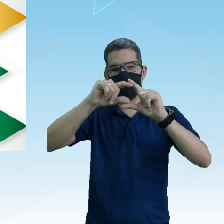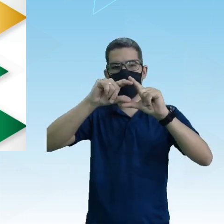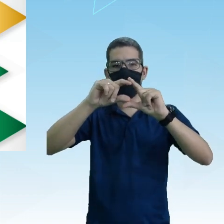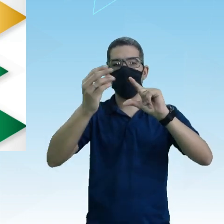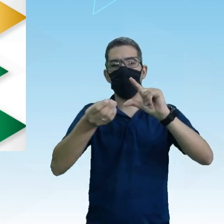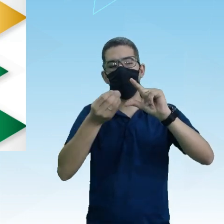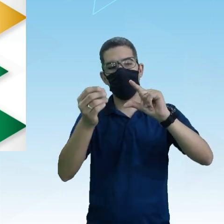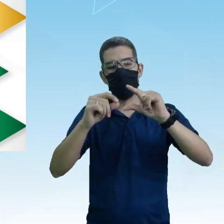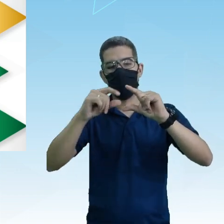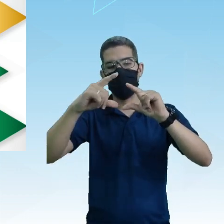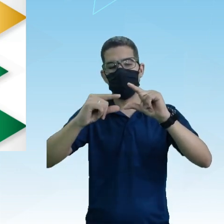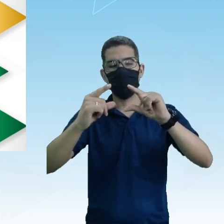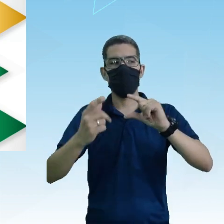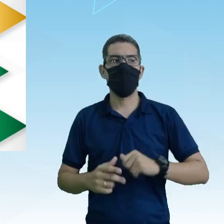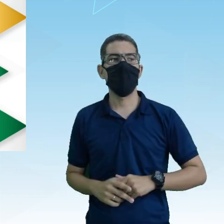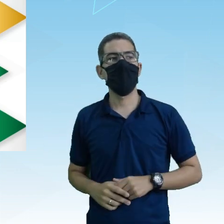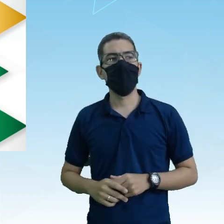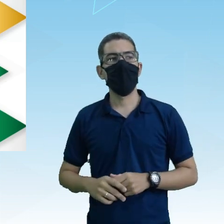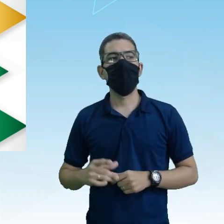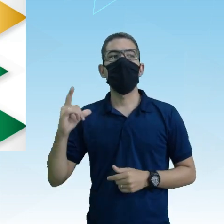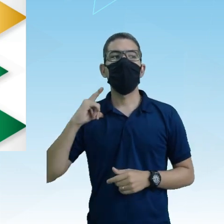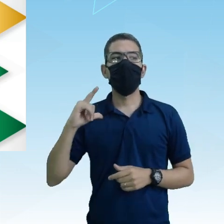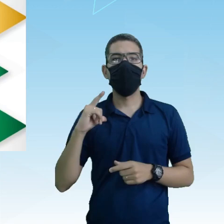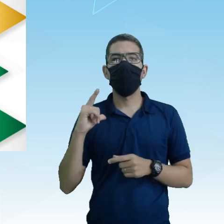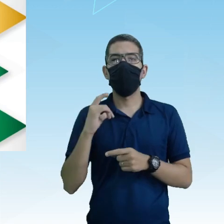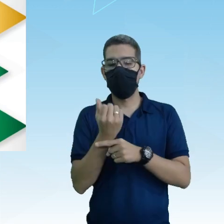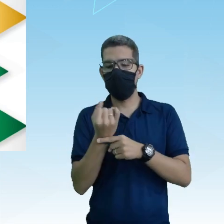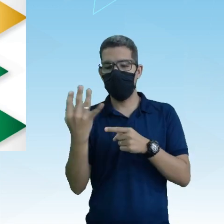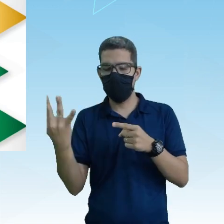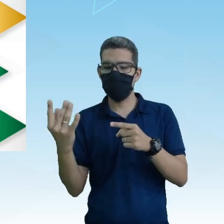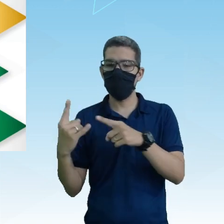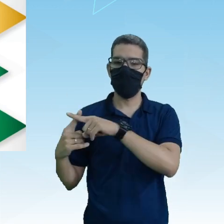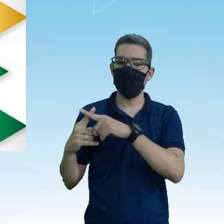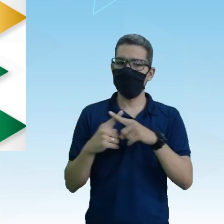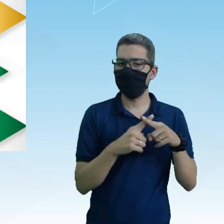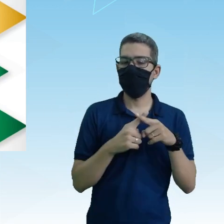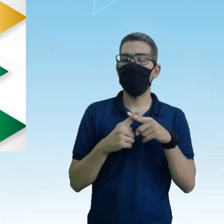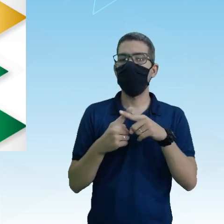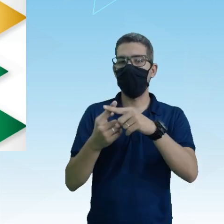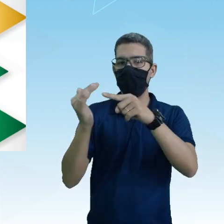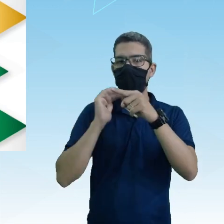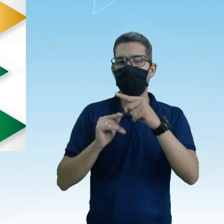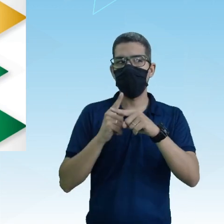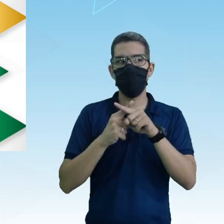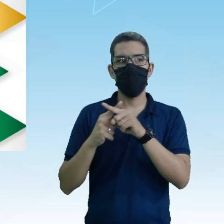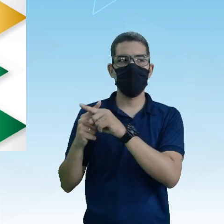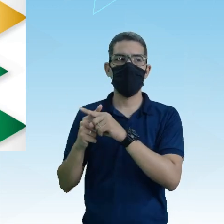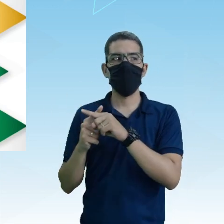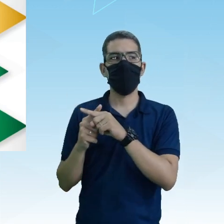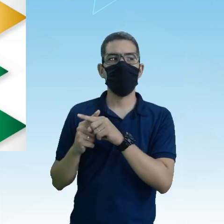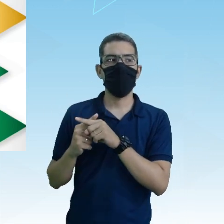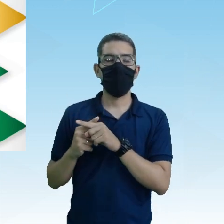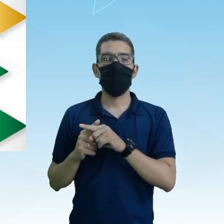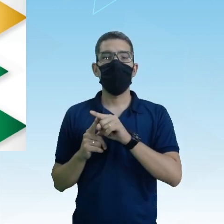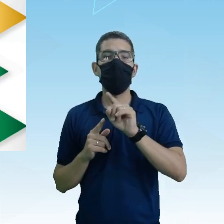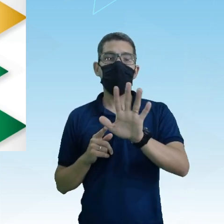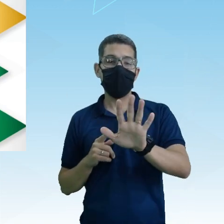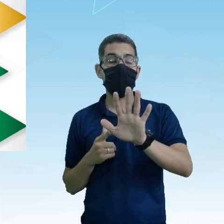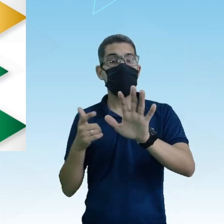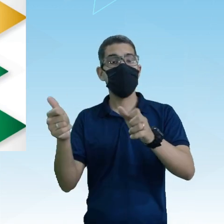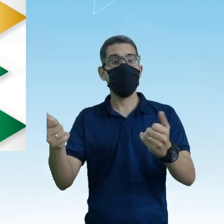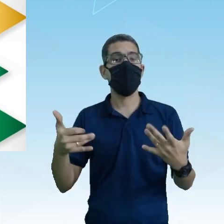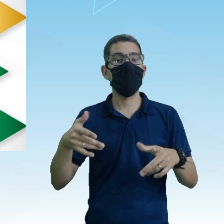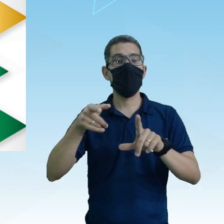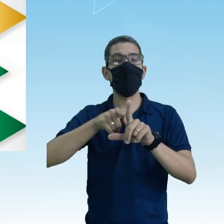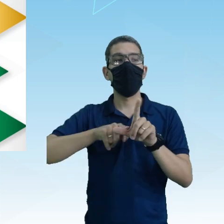Beleza, então? Aí vamos para os submúltiplos e múltiplos do grau? Vem comigo, ó. Mas antes disso eu vou te falar, ainda falando sobre os